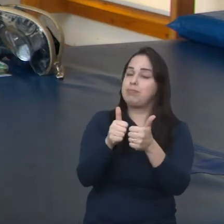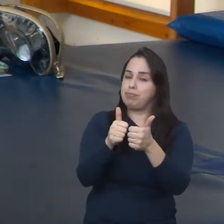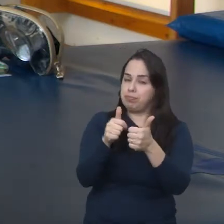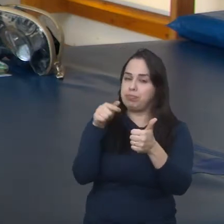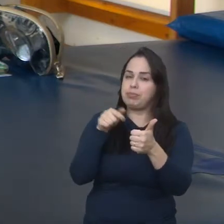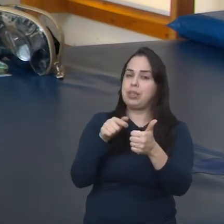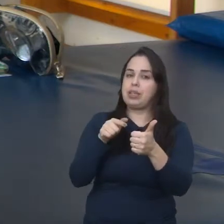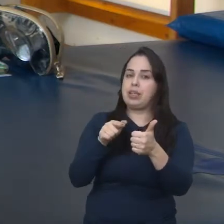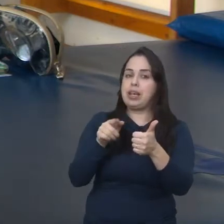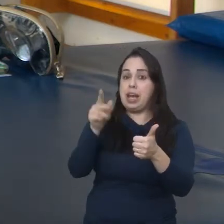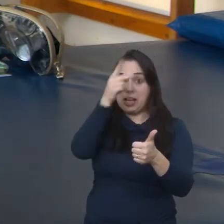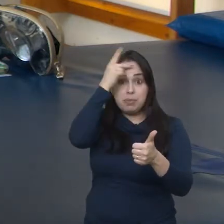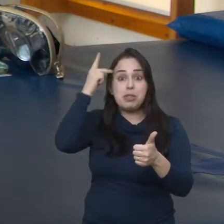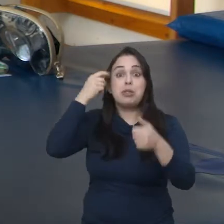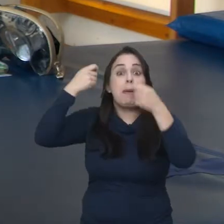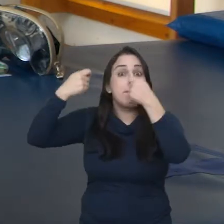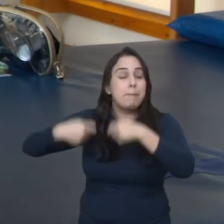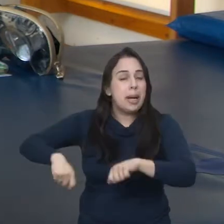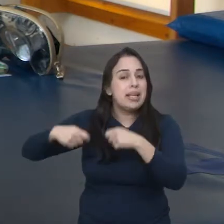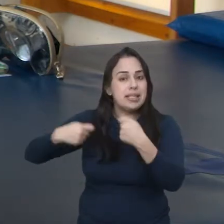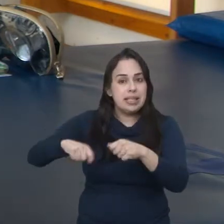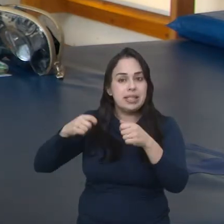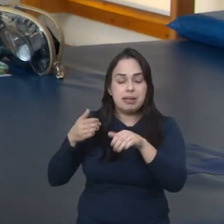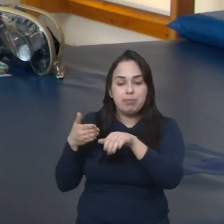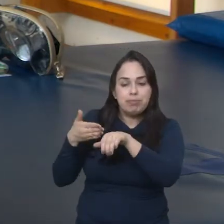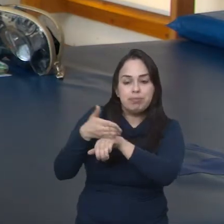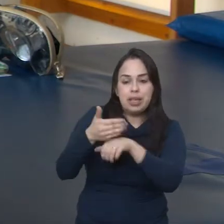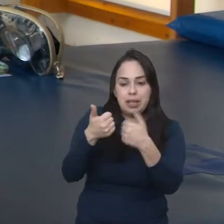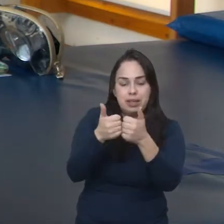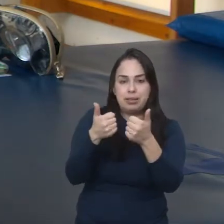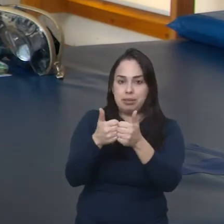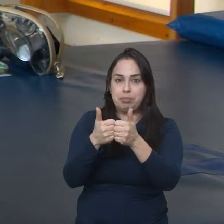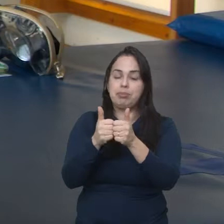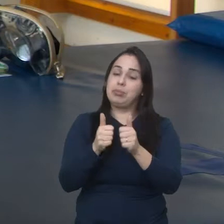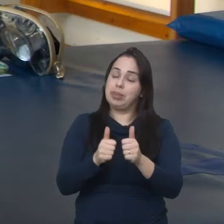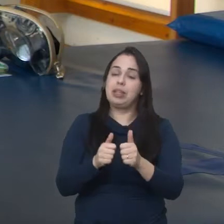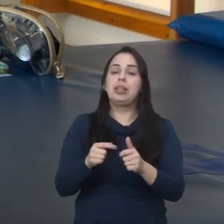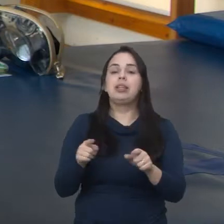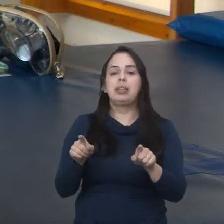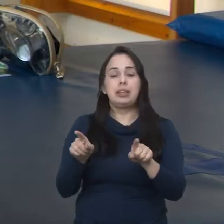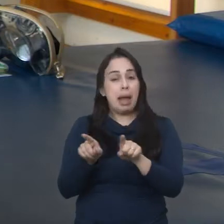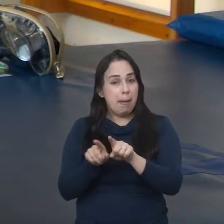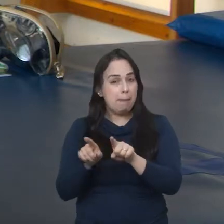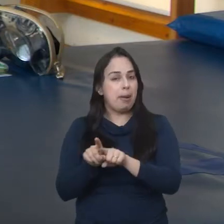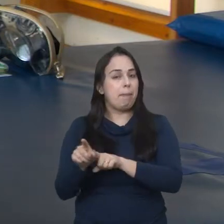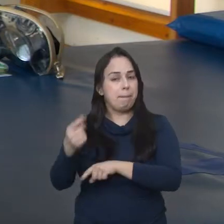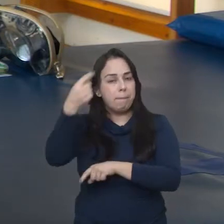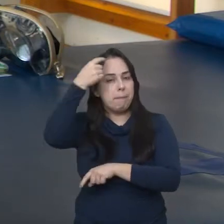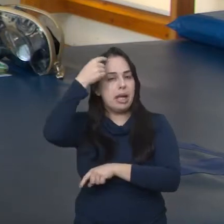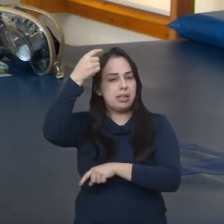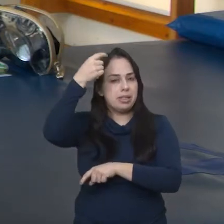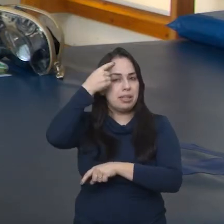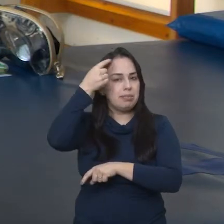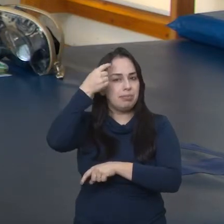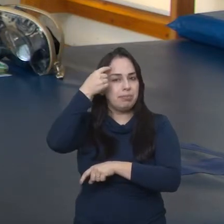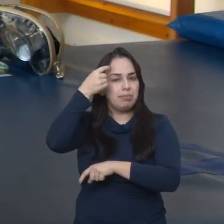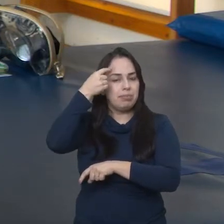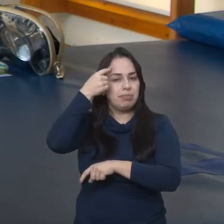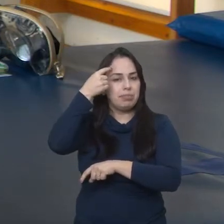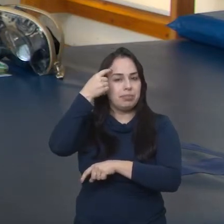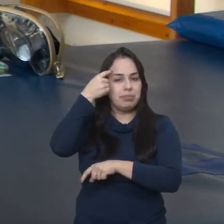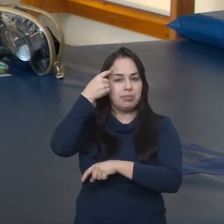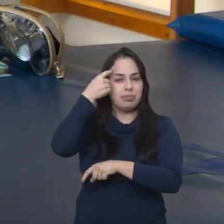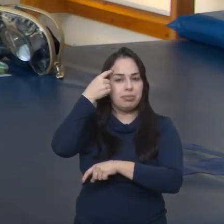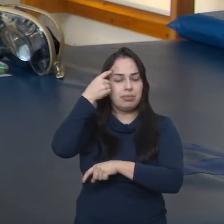transporte, que é algo que os deficientes necessitam até para que eles possam transitar, e pensar também